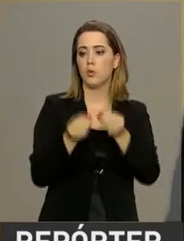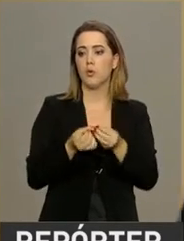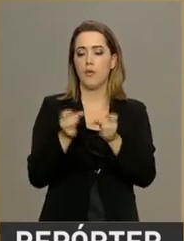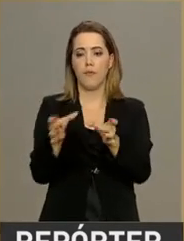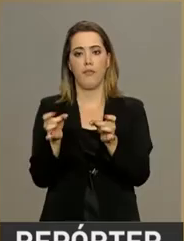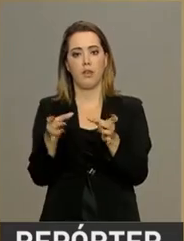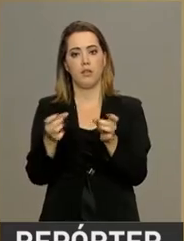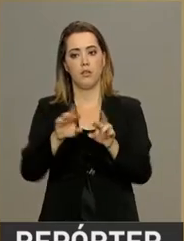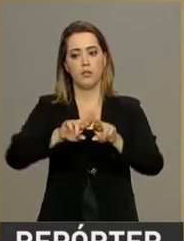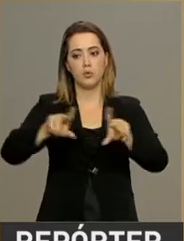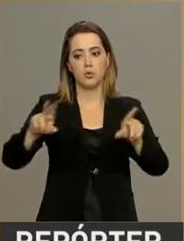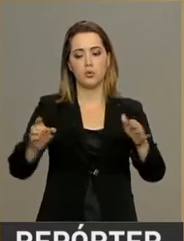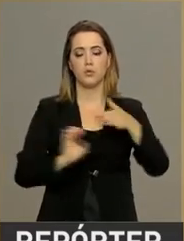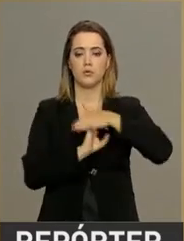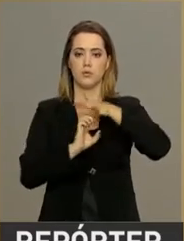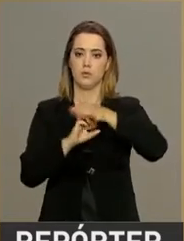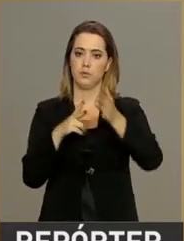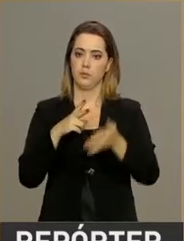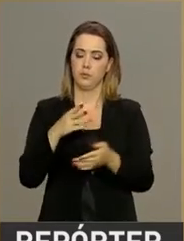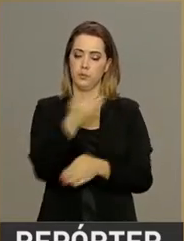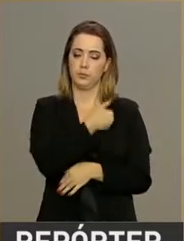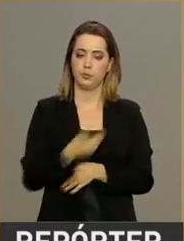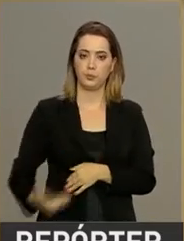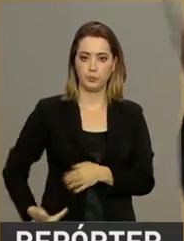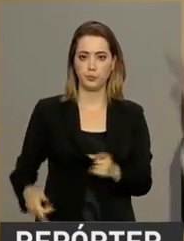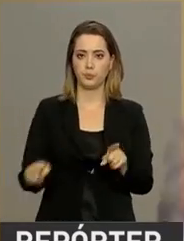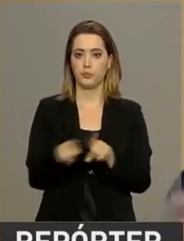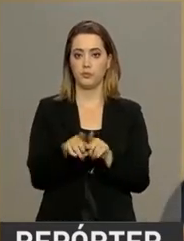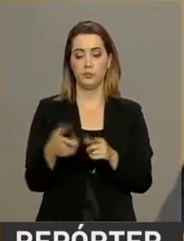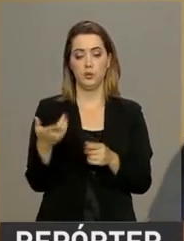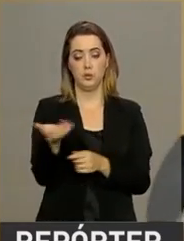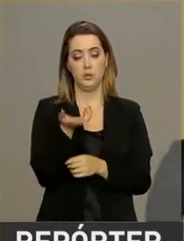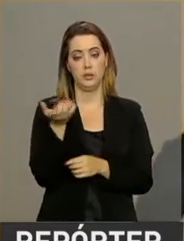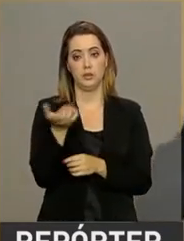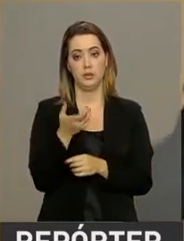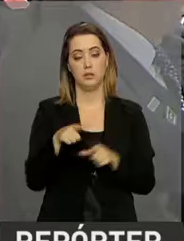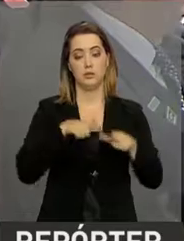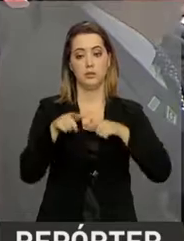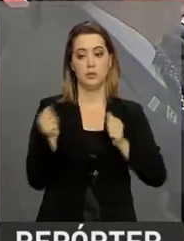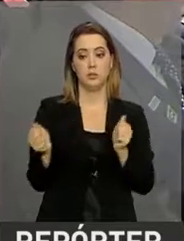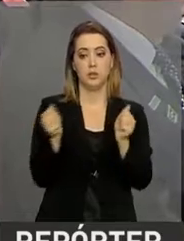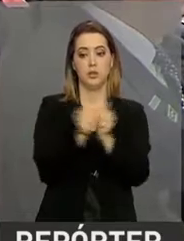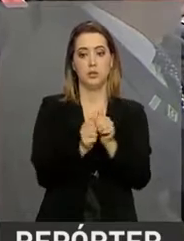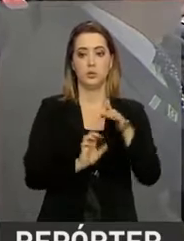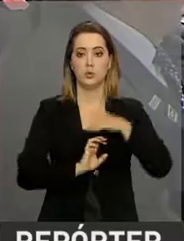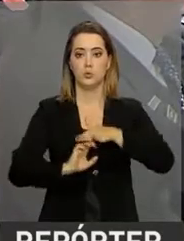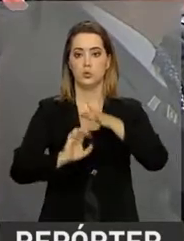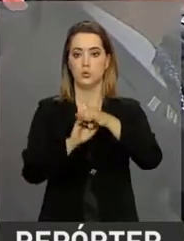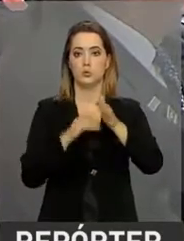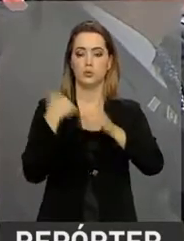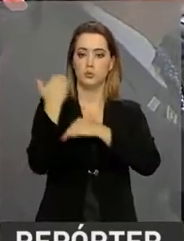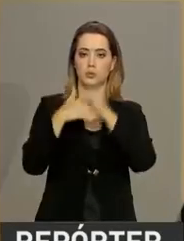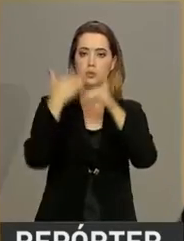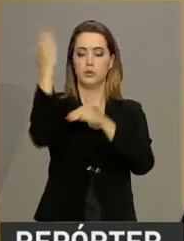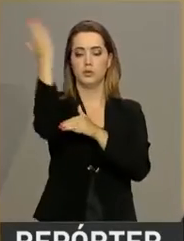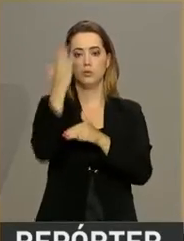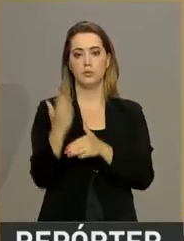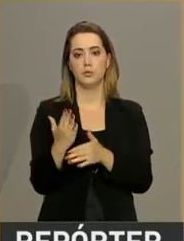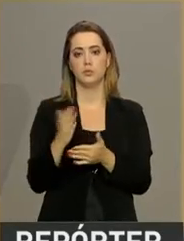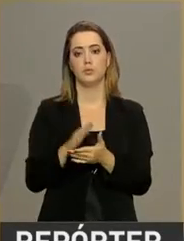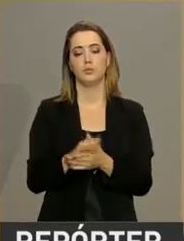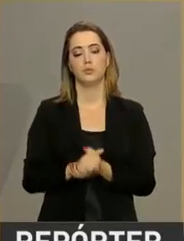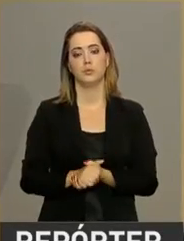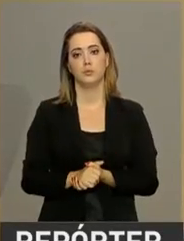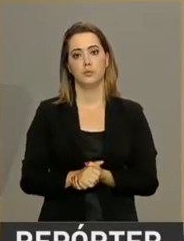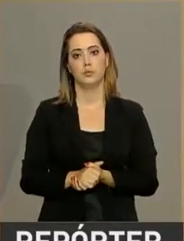à iniciativa privada e disse que quer trabalhar junto com o setor privado para fazer o brasil crescer nós sabemos